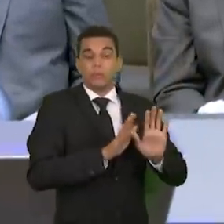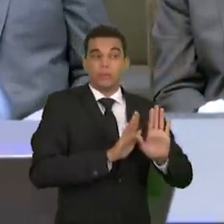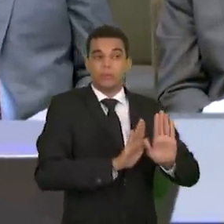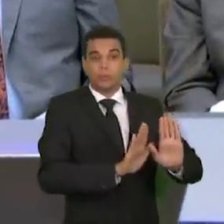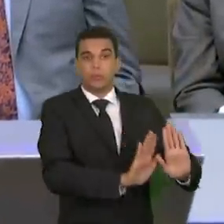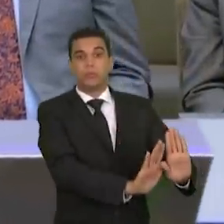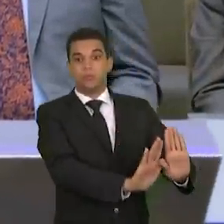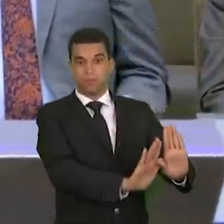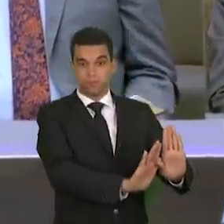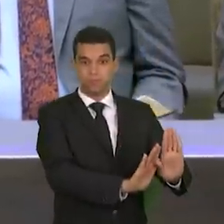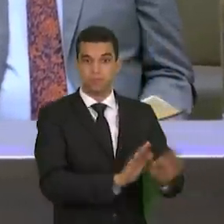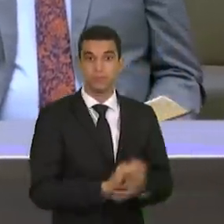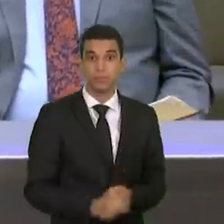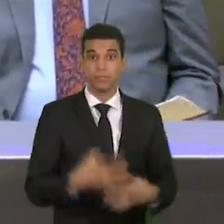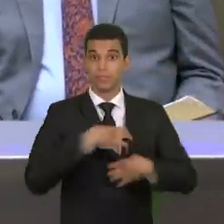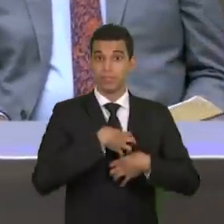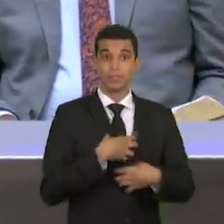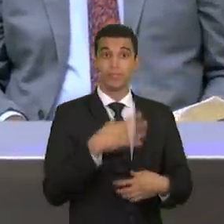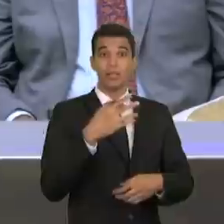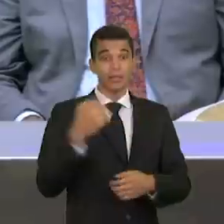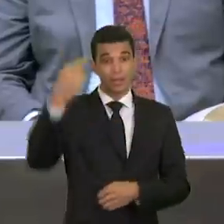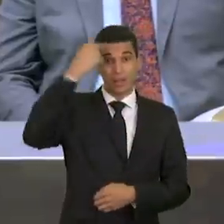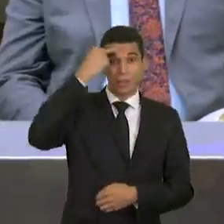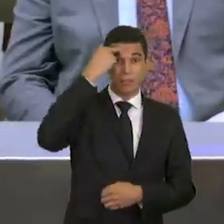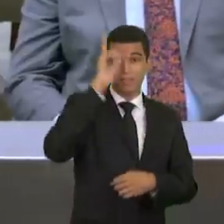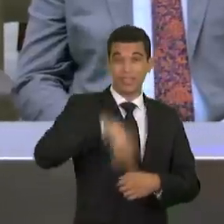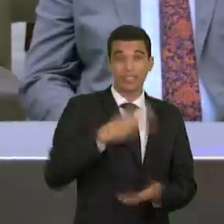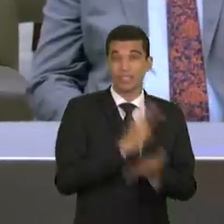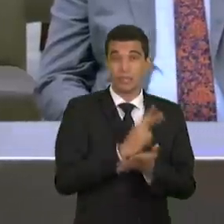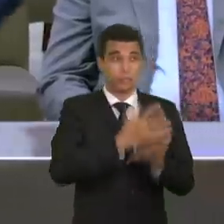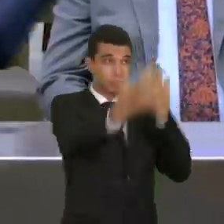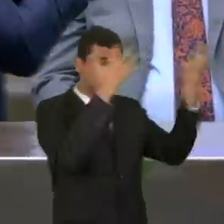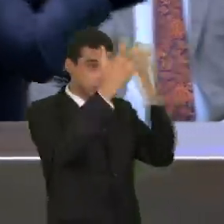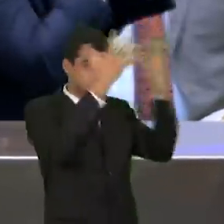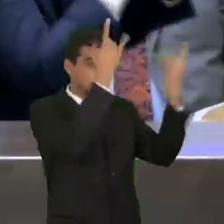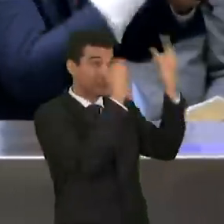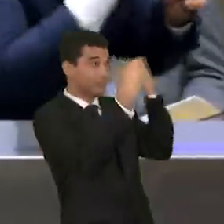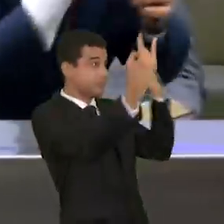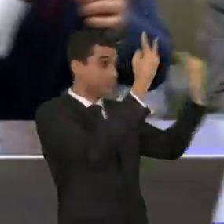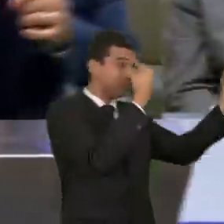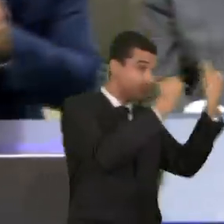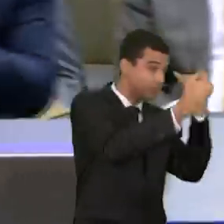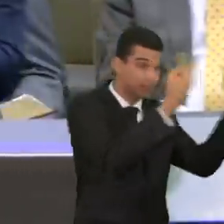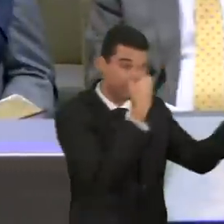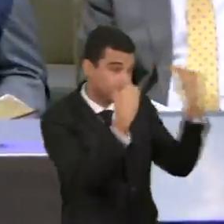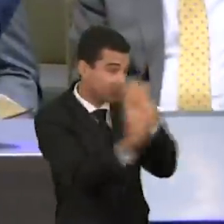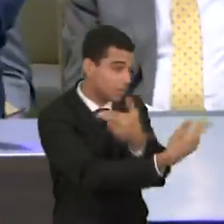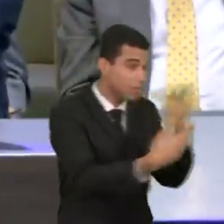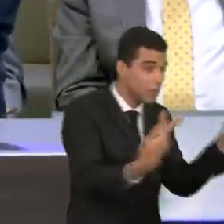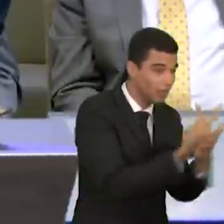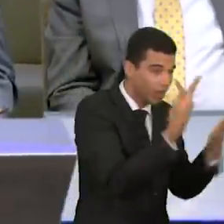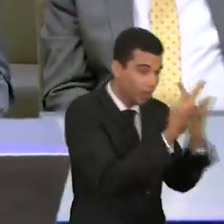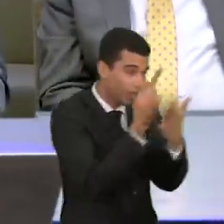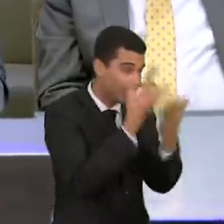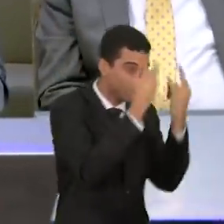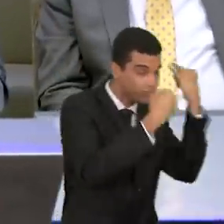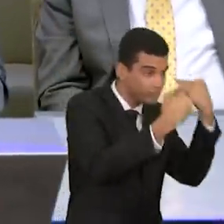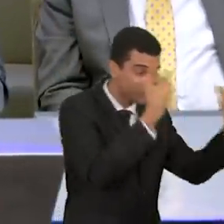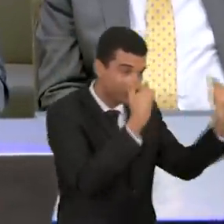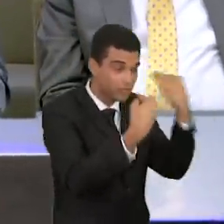turbilhão de tentações que vem à mente. Eu estou ministrando nesta noite para jovens